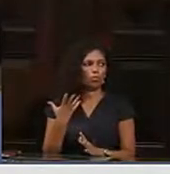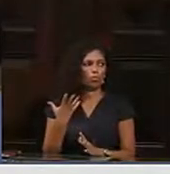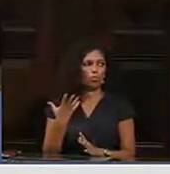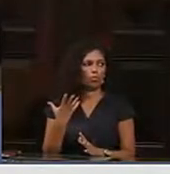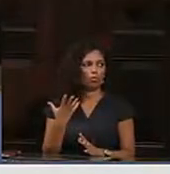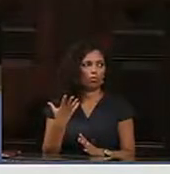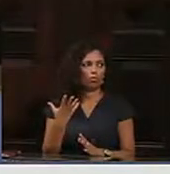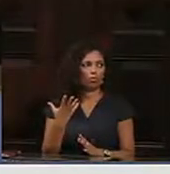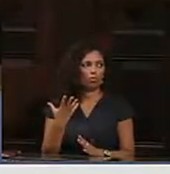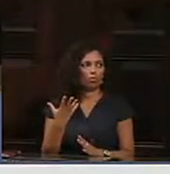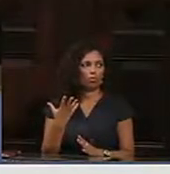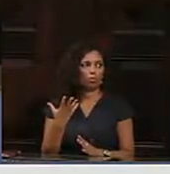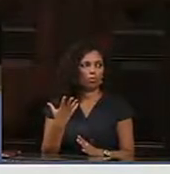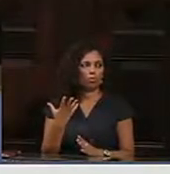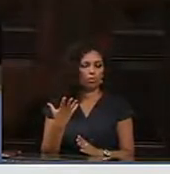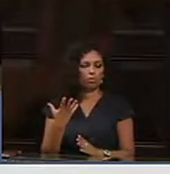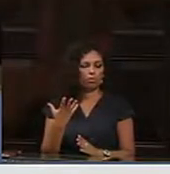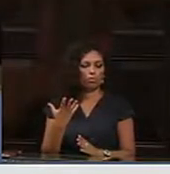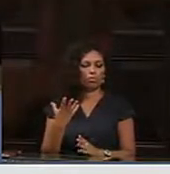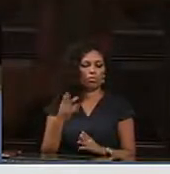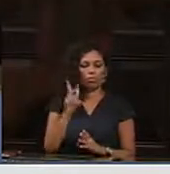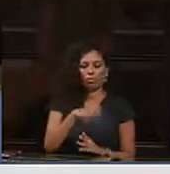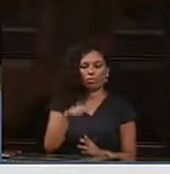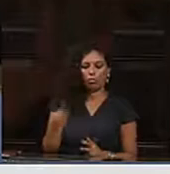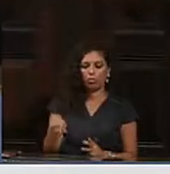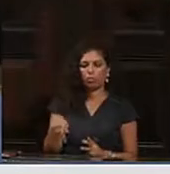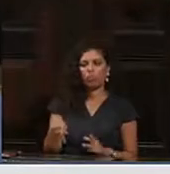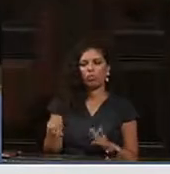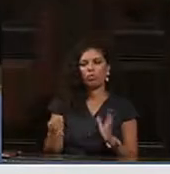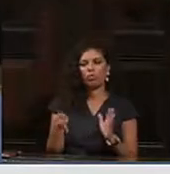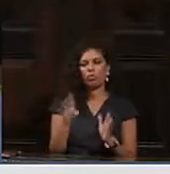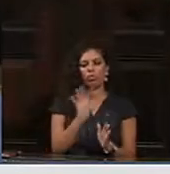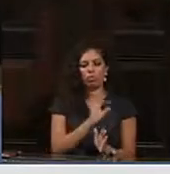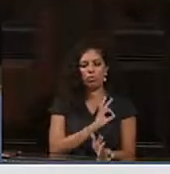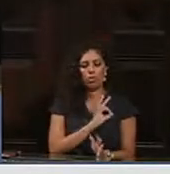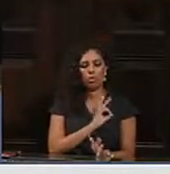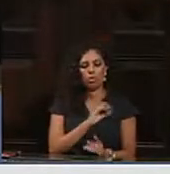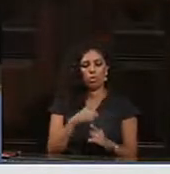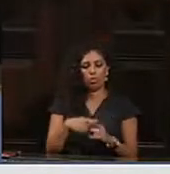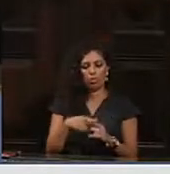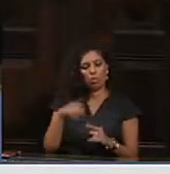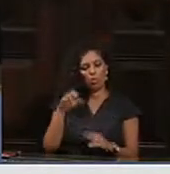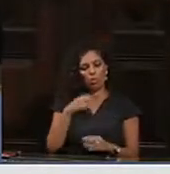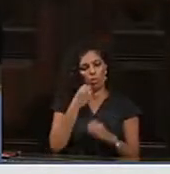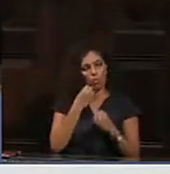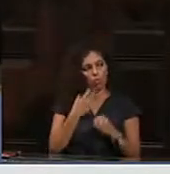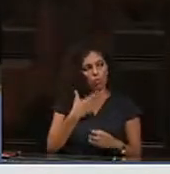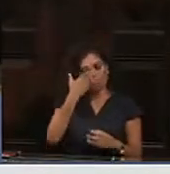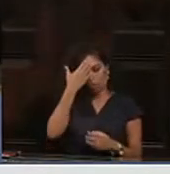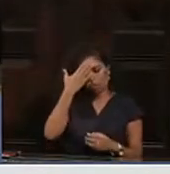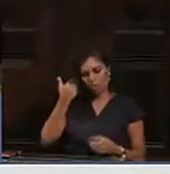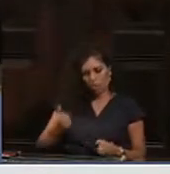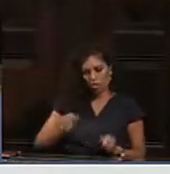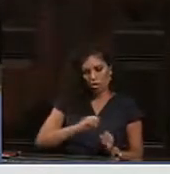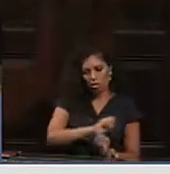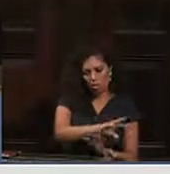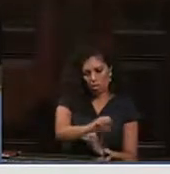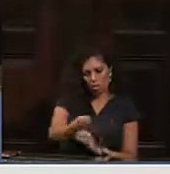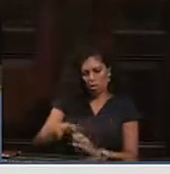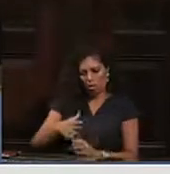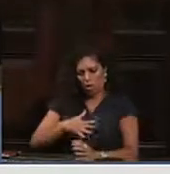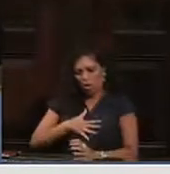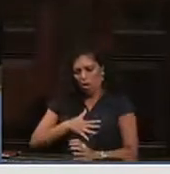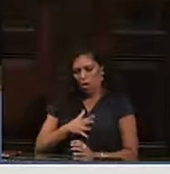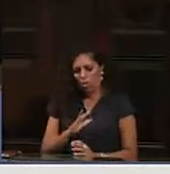de magistério da Polícia Militar, que são ótimos profissionais, sabem lecionar, adoram o que